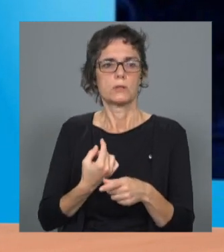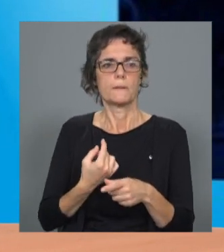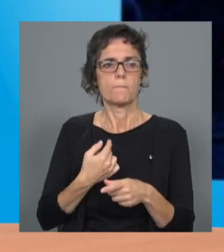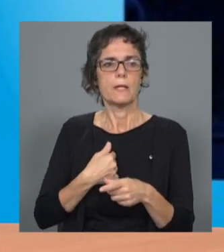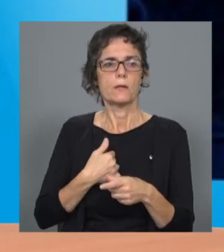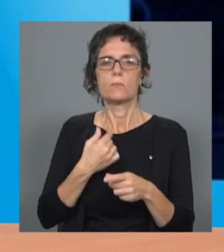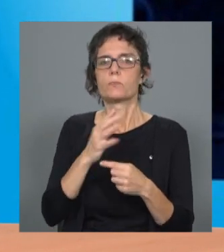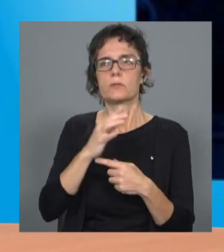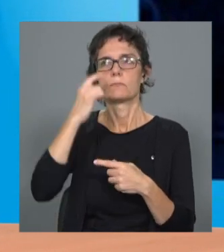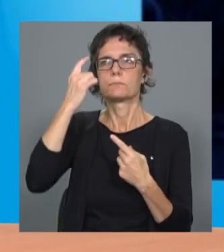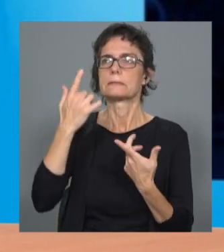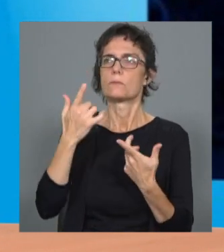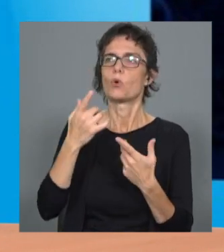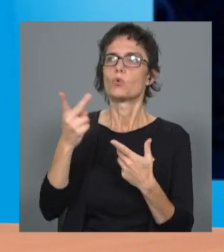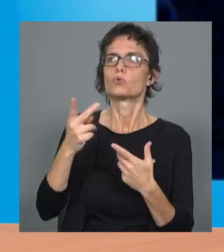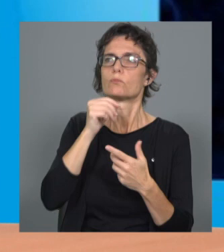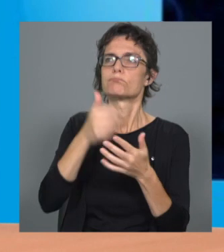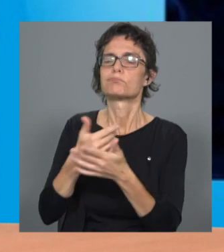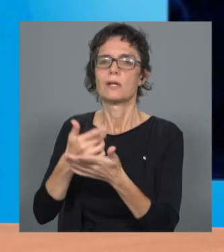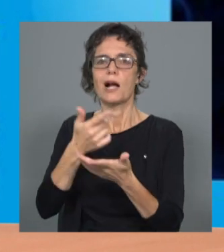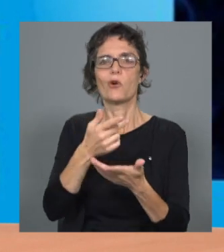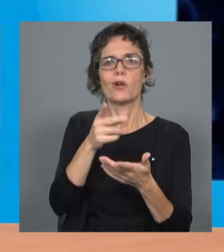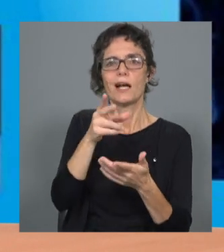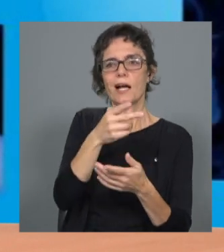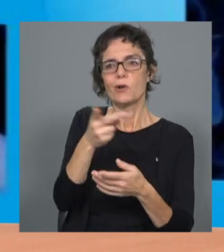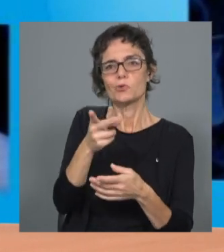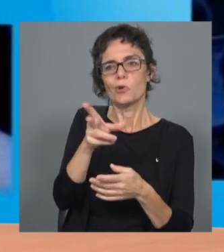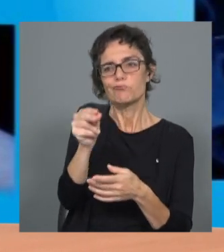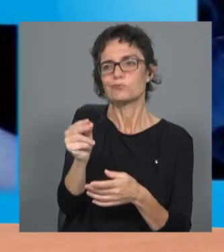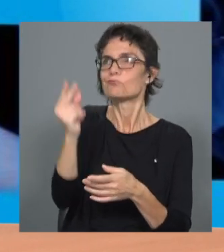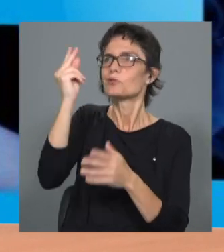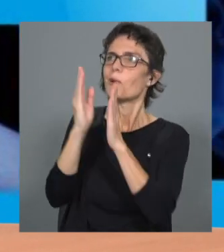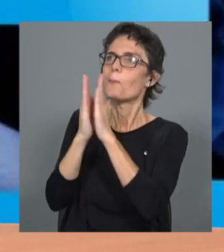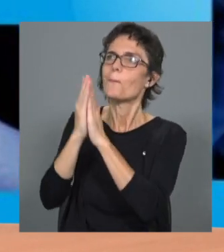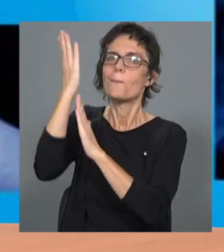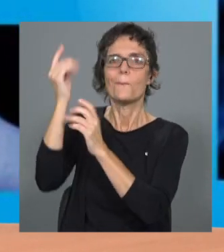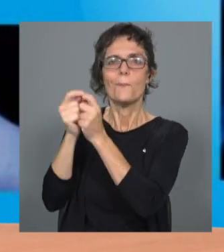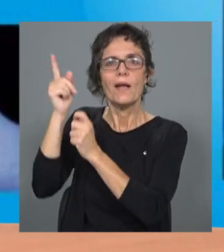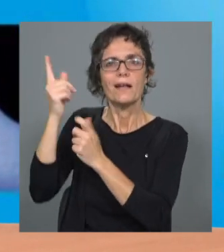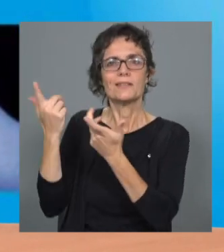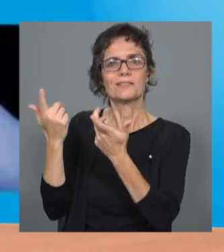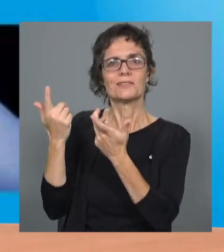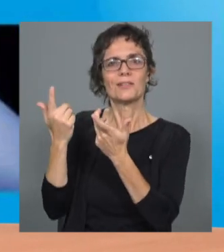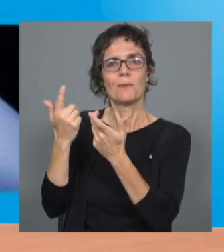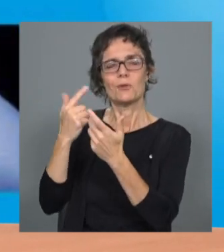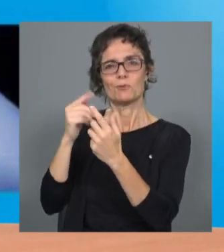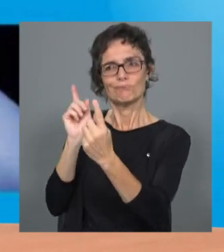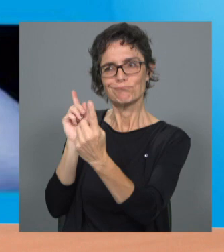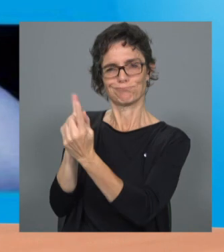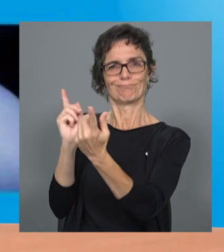de Deus, agora podem nos ver face a face, como diz São Paulo, não através de um espelho, mas face a face, estão na